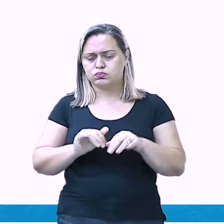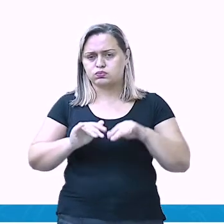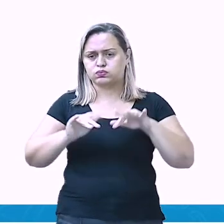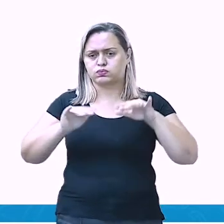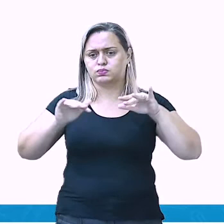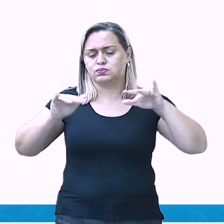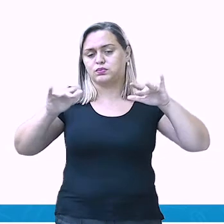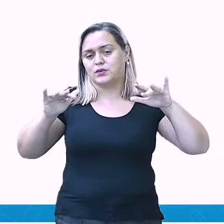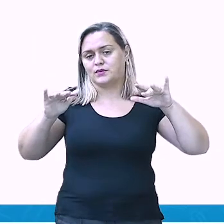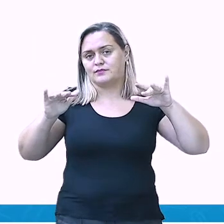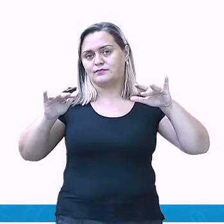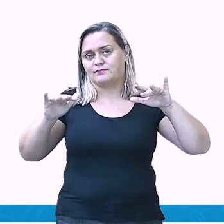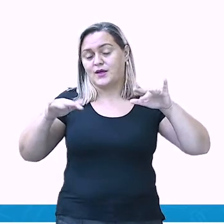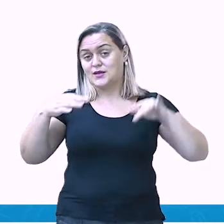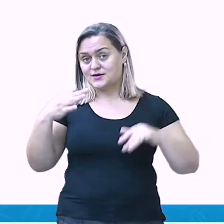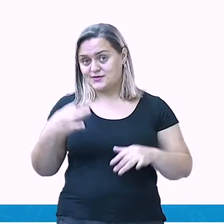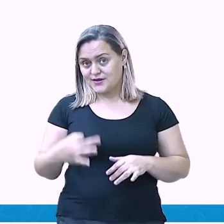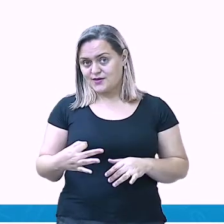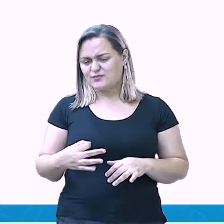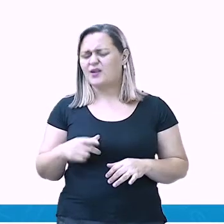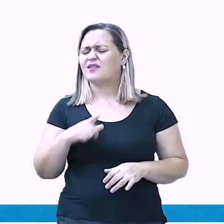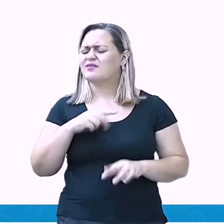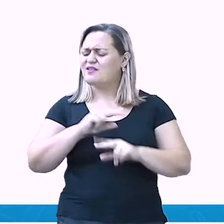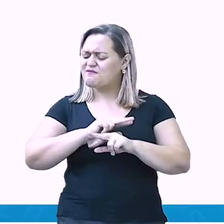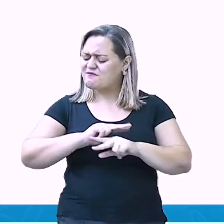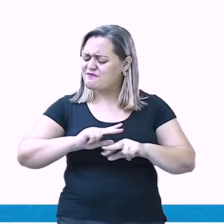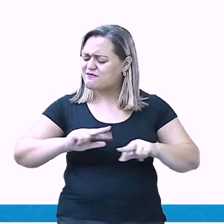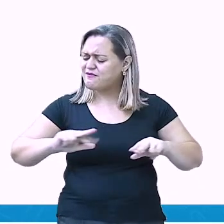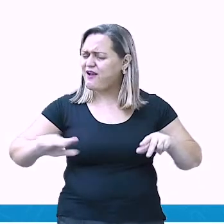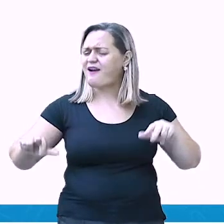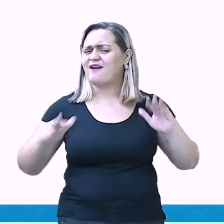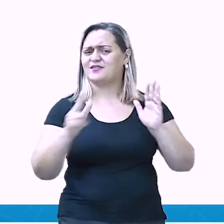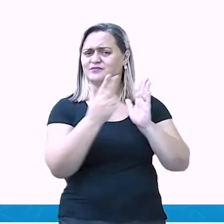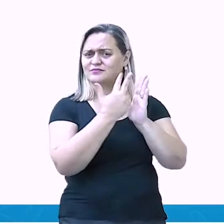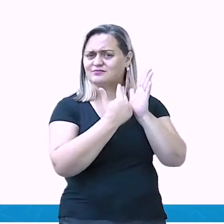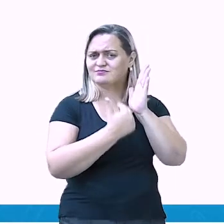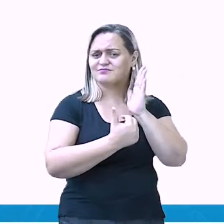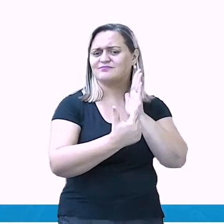aqui que são muito utilizadas, principalmente esse aqui, que eu quero